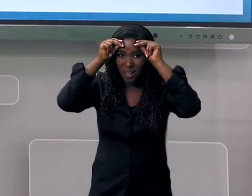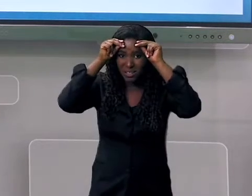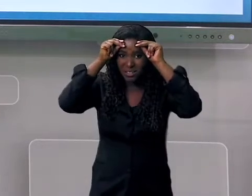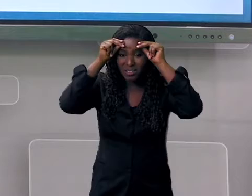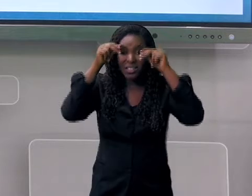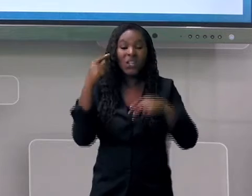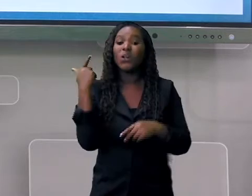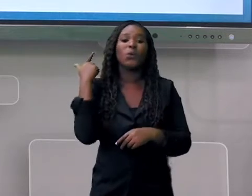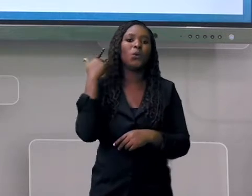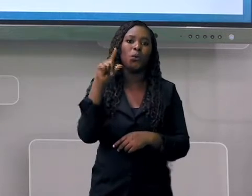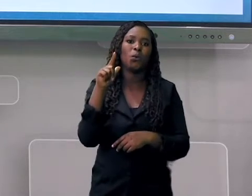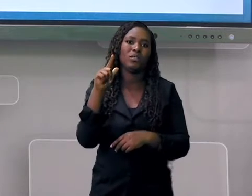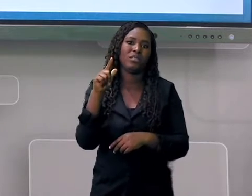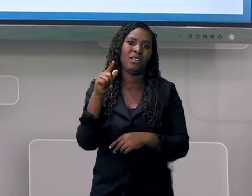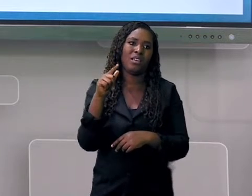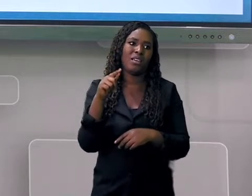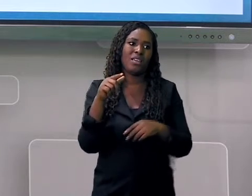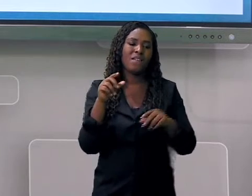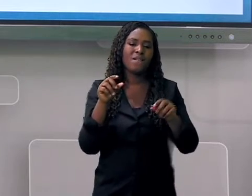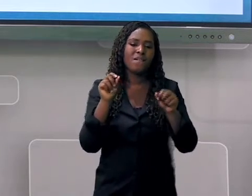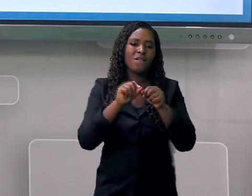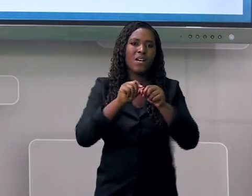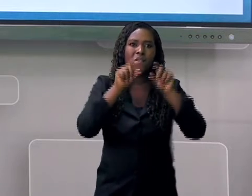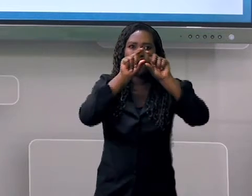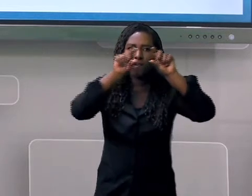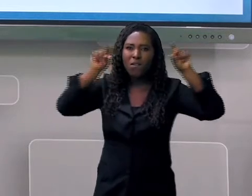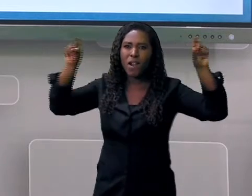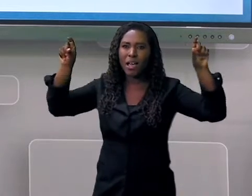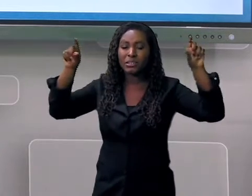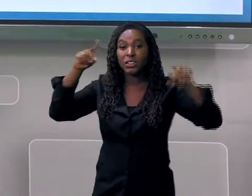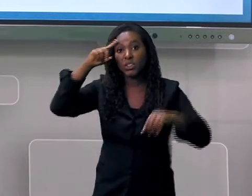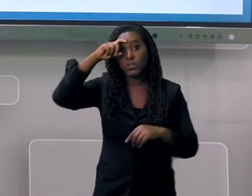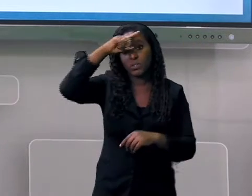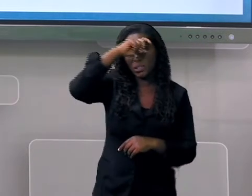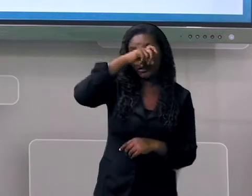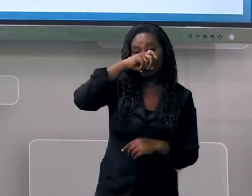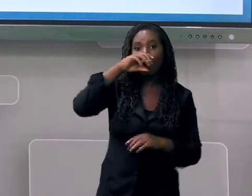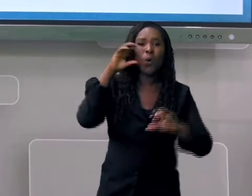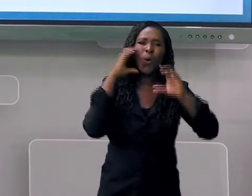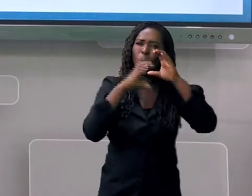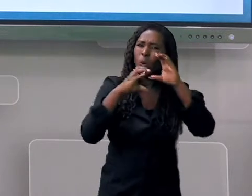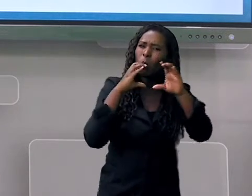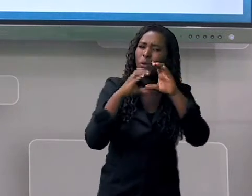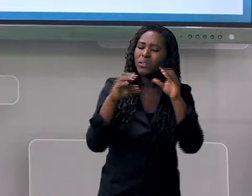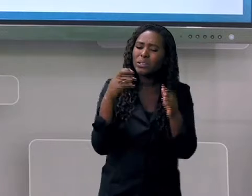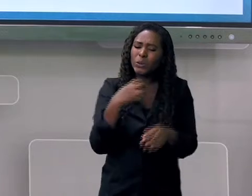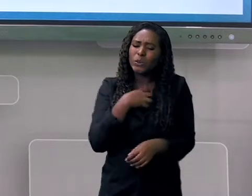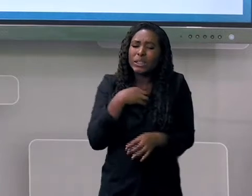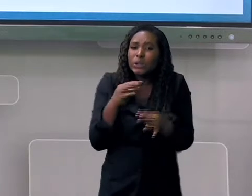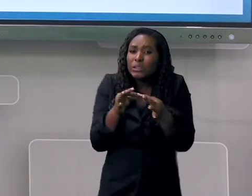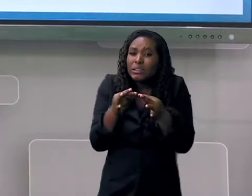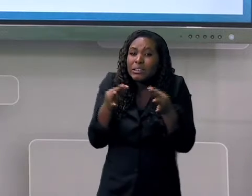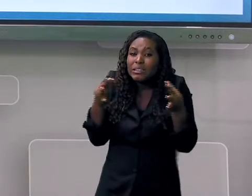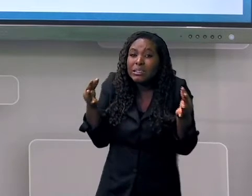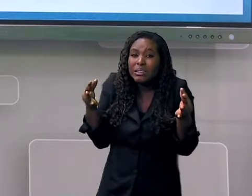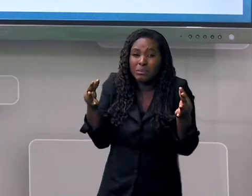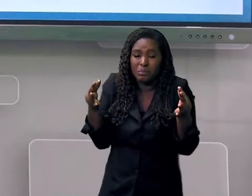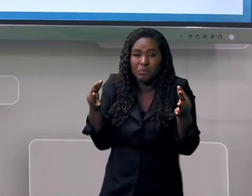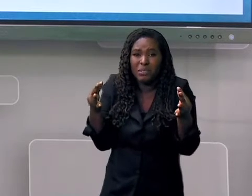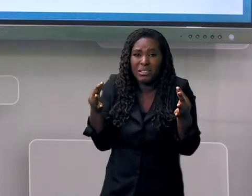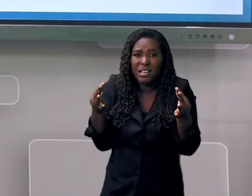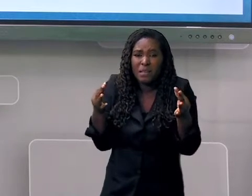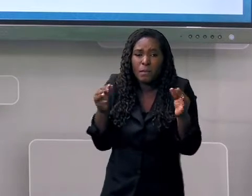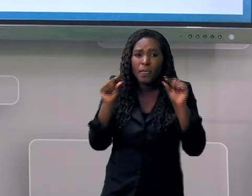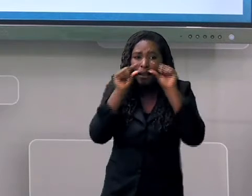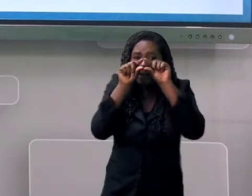complexas. Ela consegue se comunicar, ainda que de forma simplificada e restrita, com sentenças aí